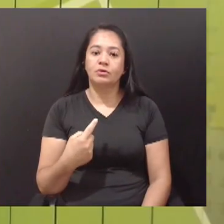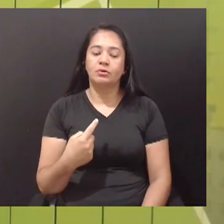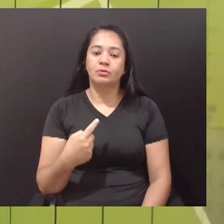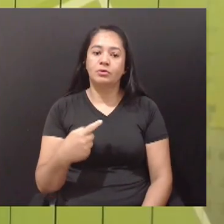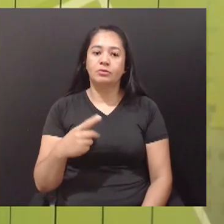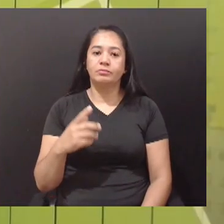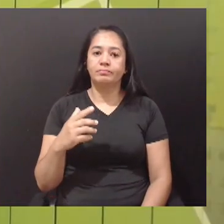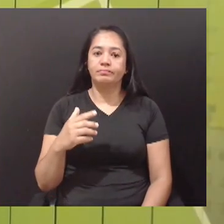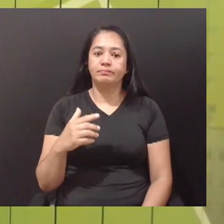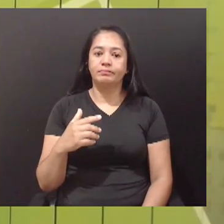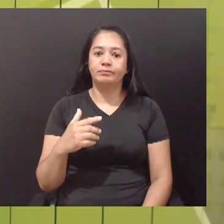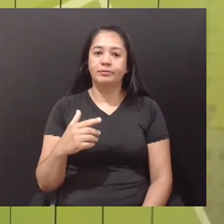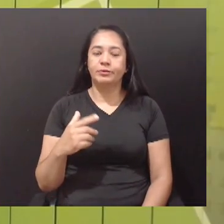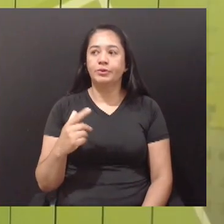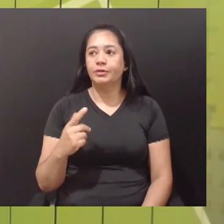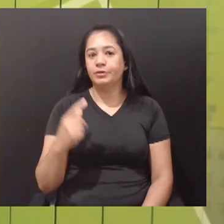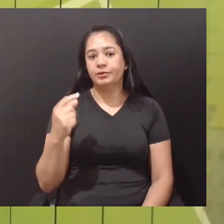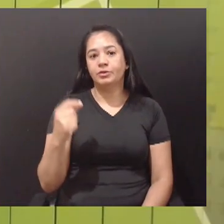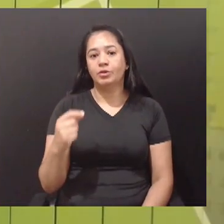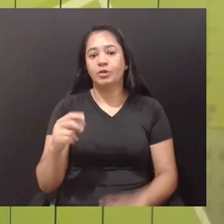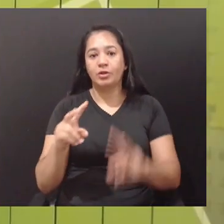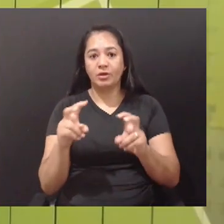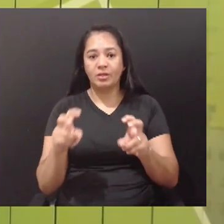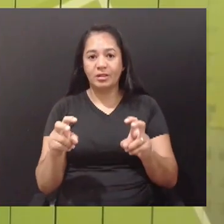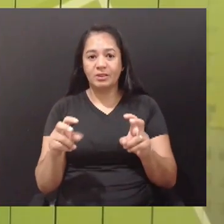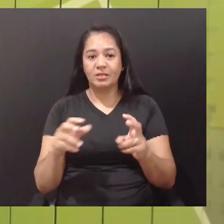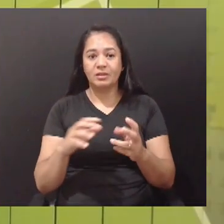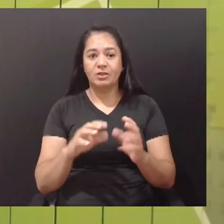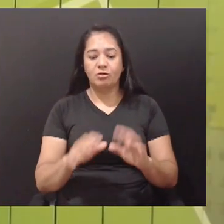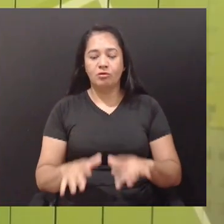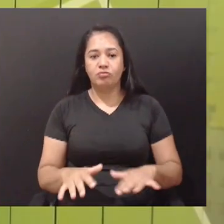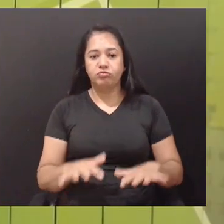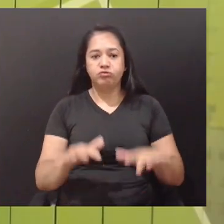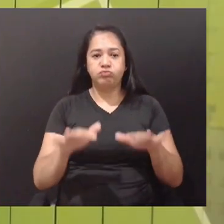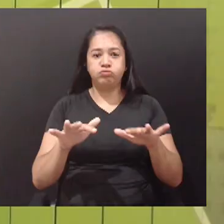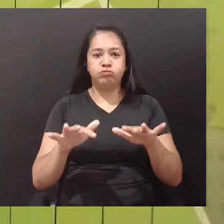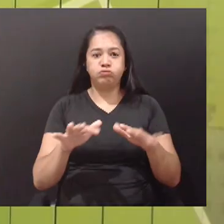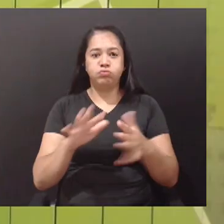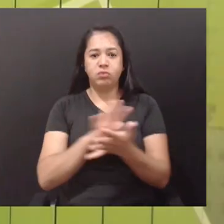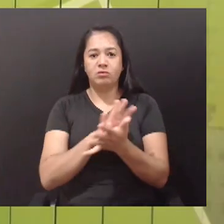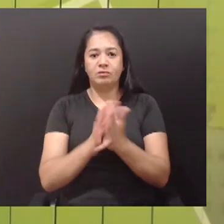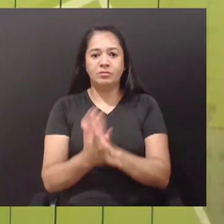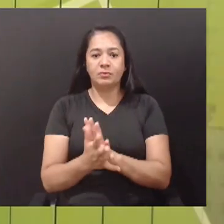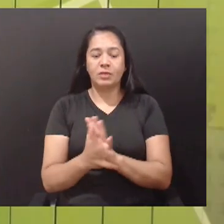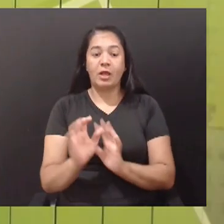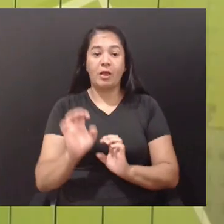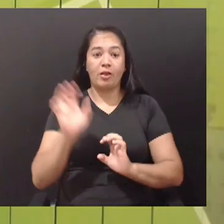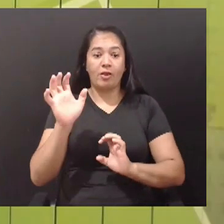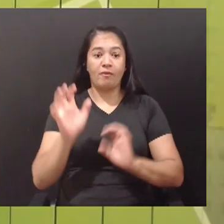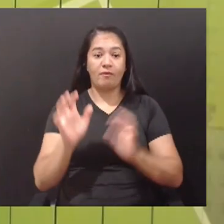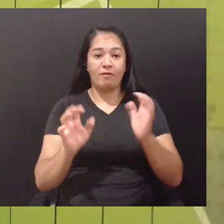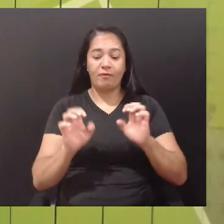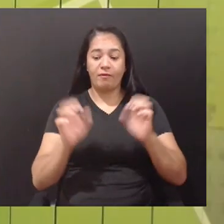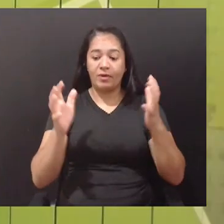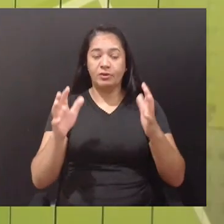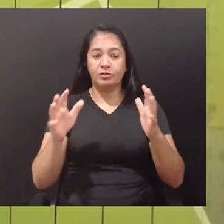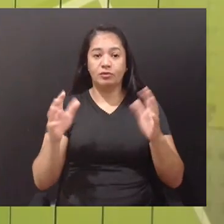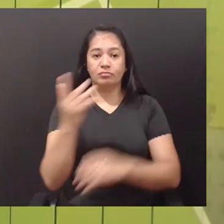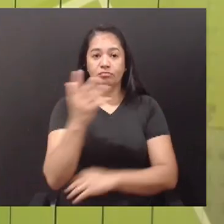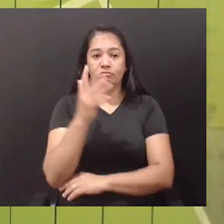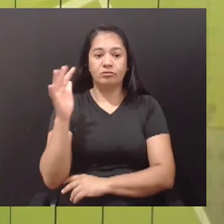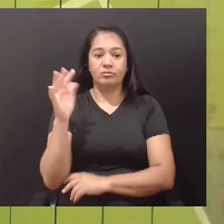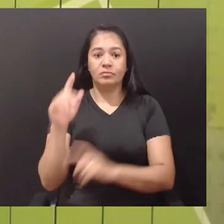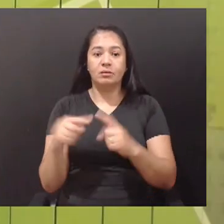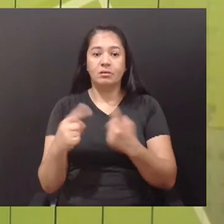outros, no que diz respeito às tragédias, né, eventos da natureza, digamos assim,